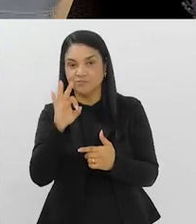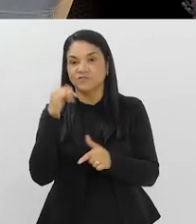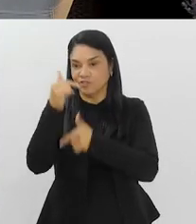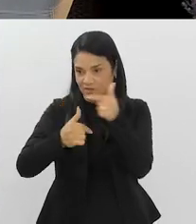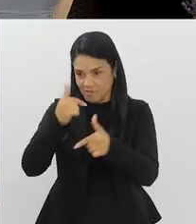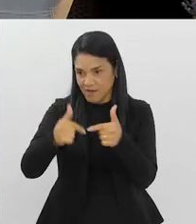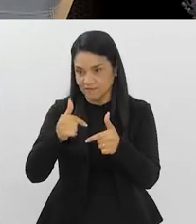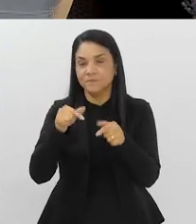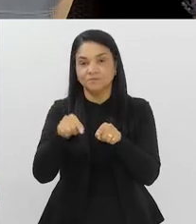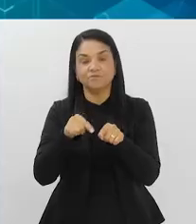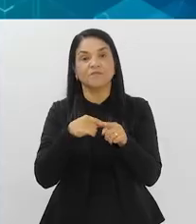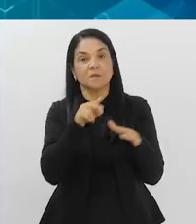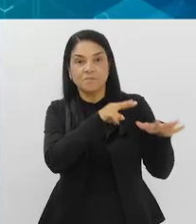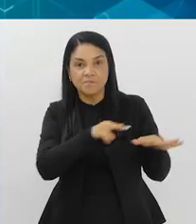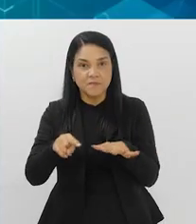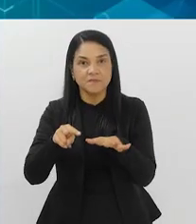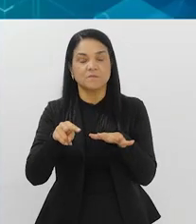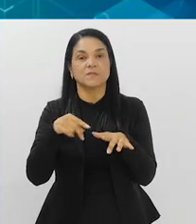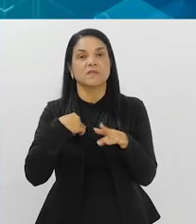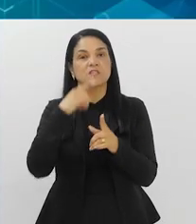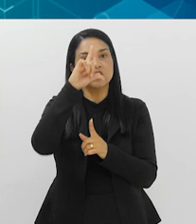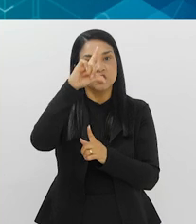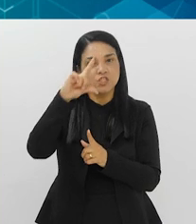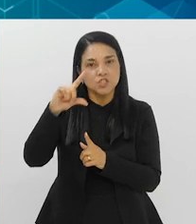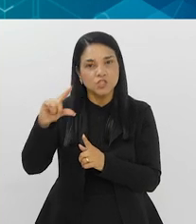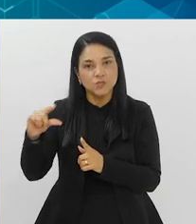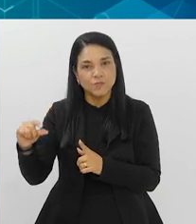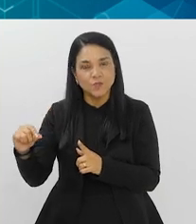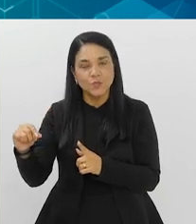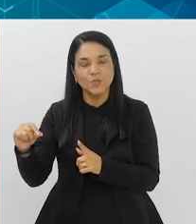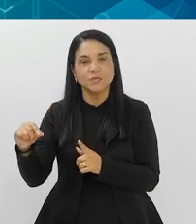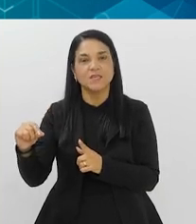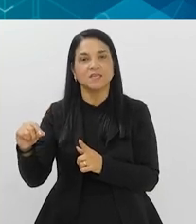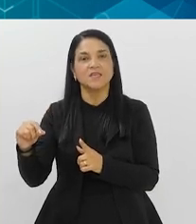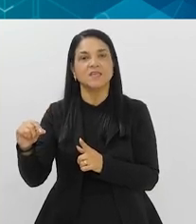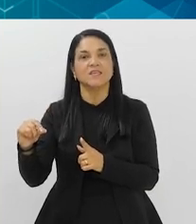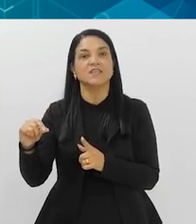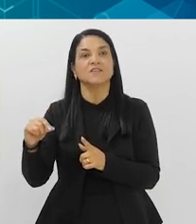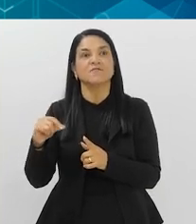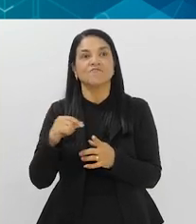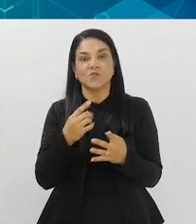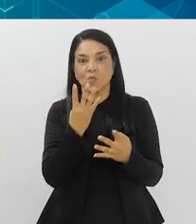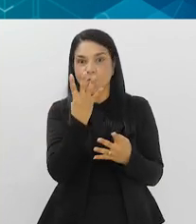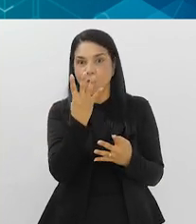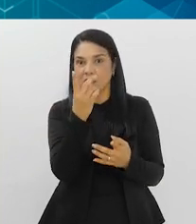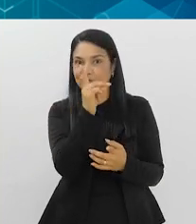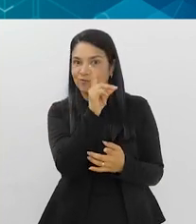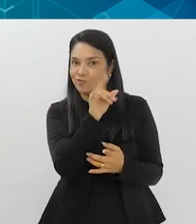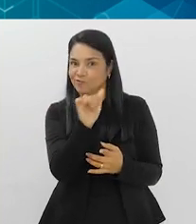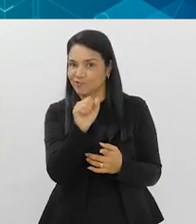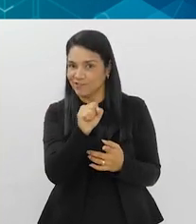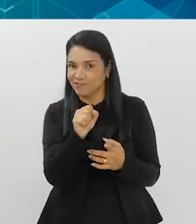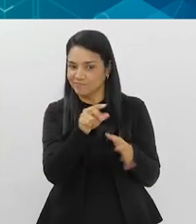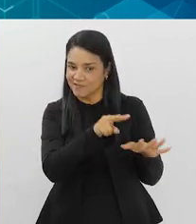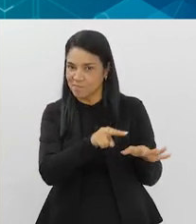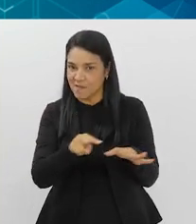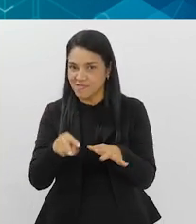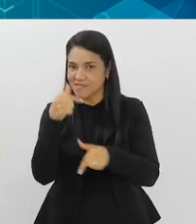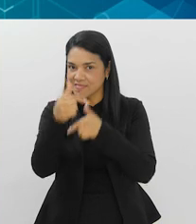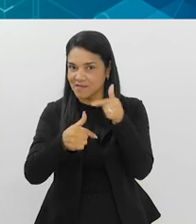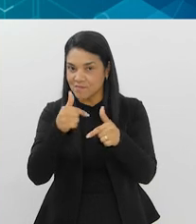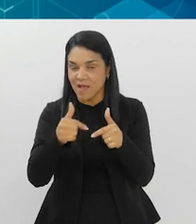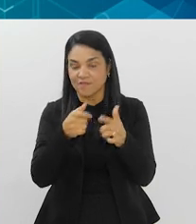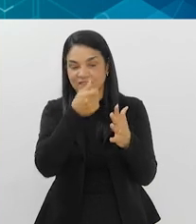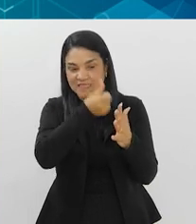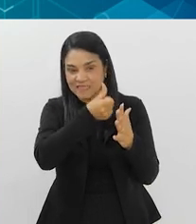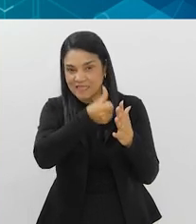empresas já no primeiro dia, na primeira semana, já começam a reduzir e imediatamente para a semana de 4 dias. Tem algumas empresas que vão